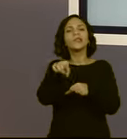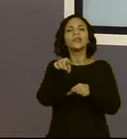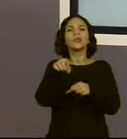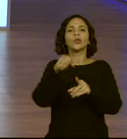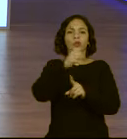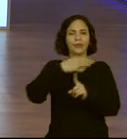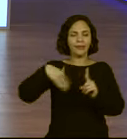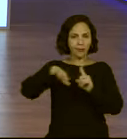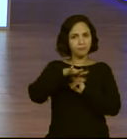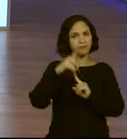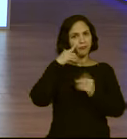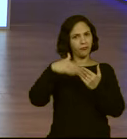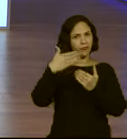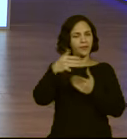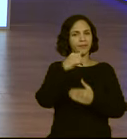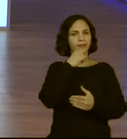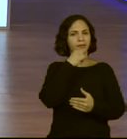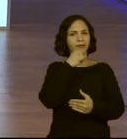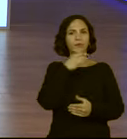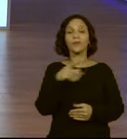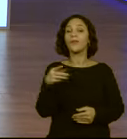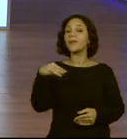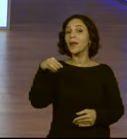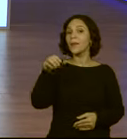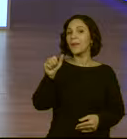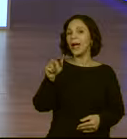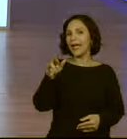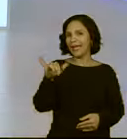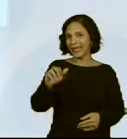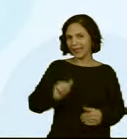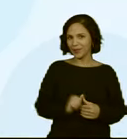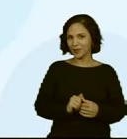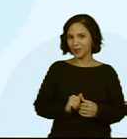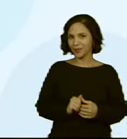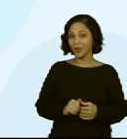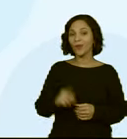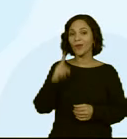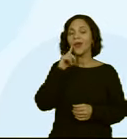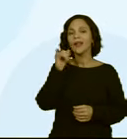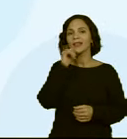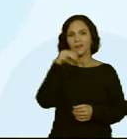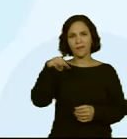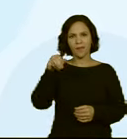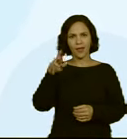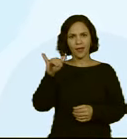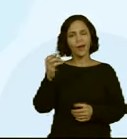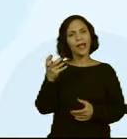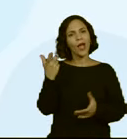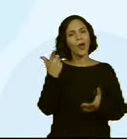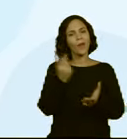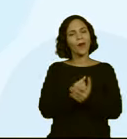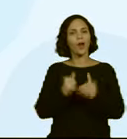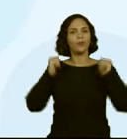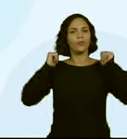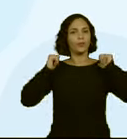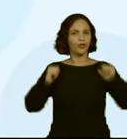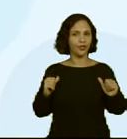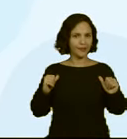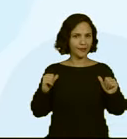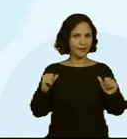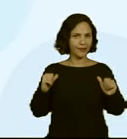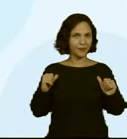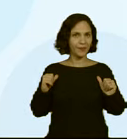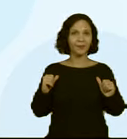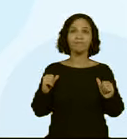Então vamos dar um exemplo aqui o caso da Maria a Maria ela quer uma mochila vou pegar aqui minhas fichas